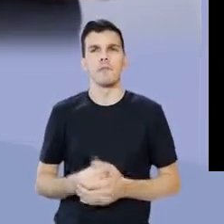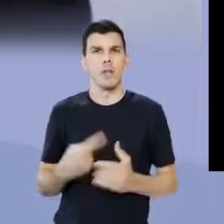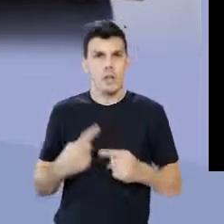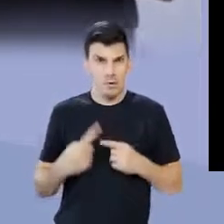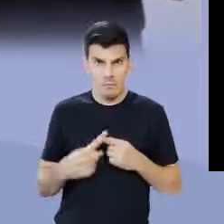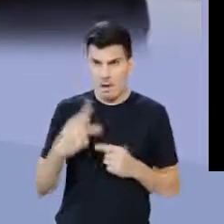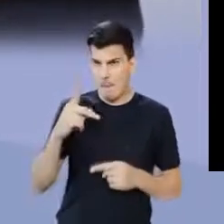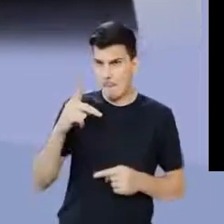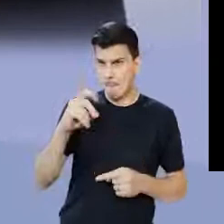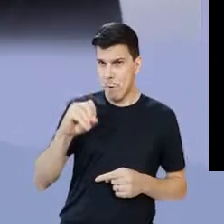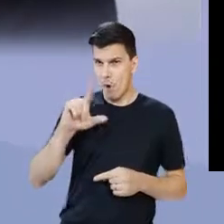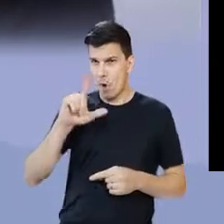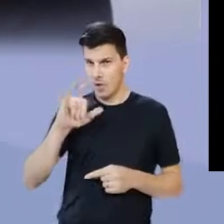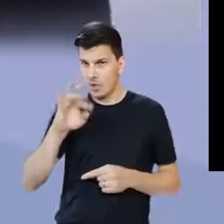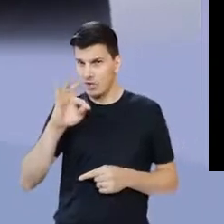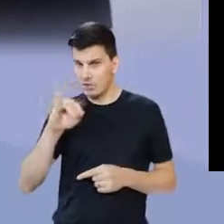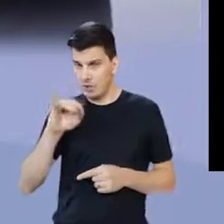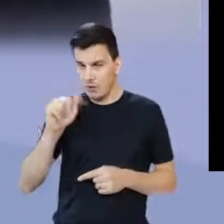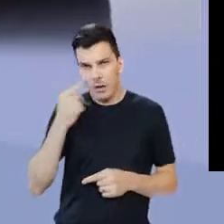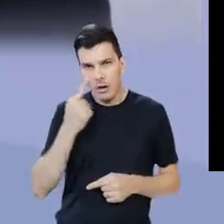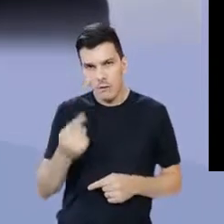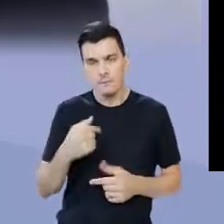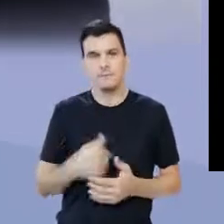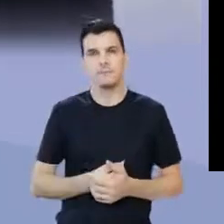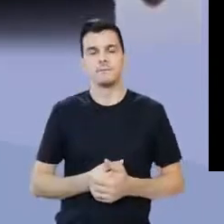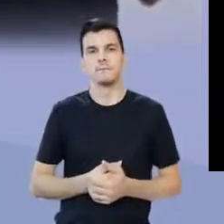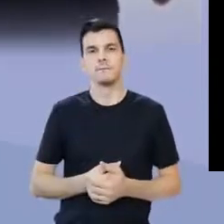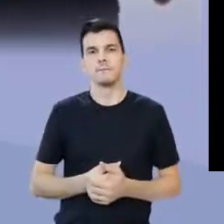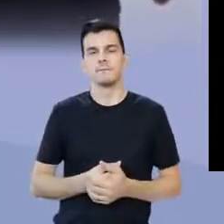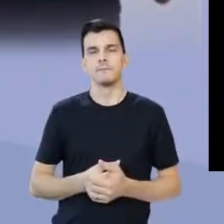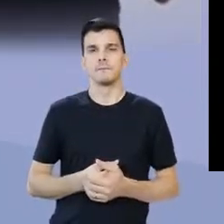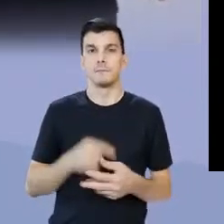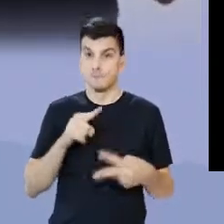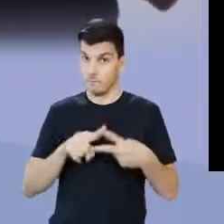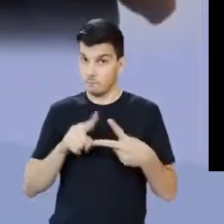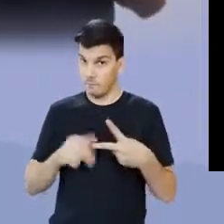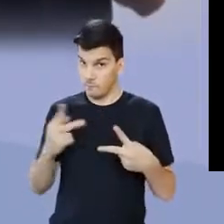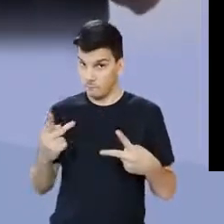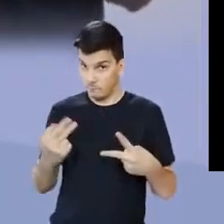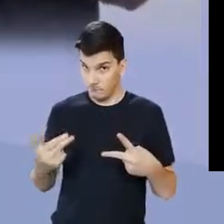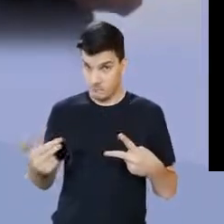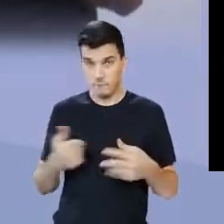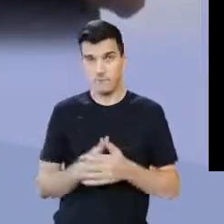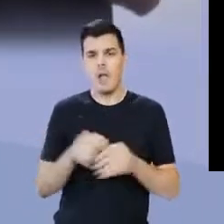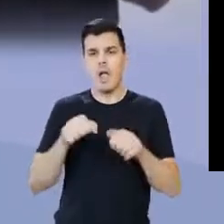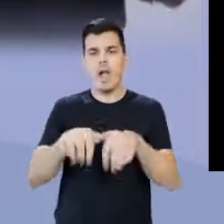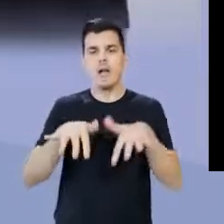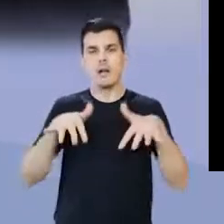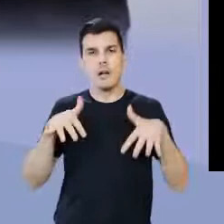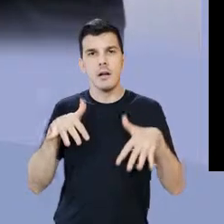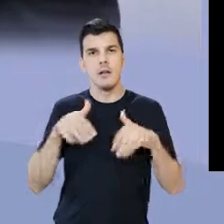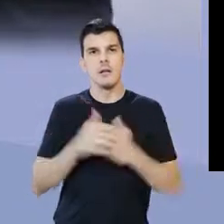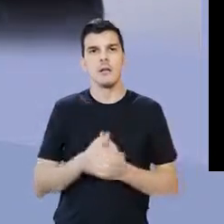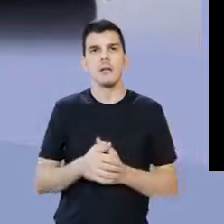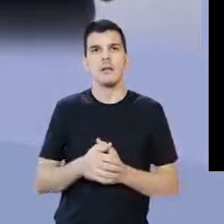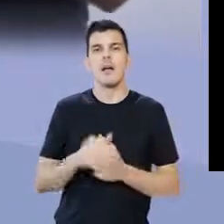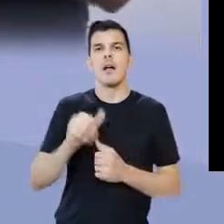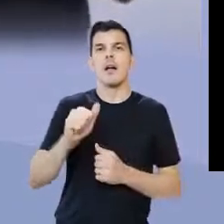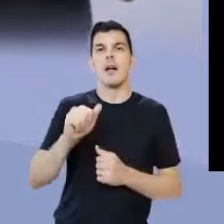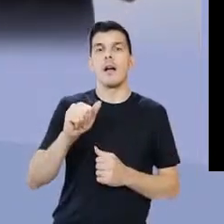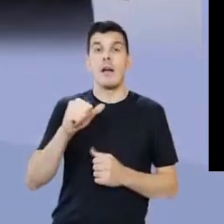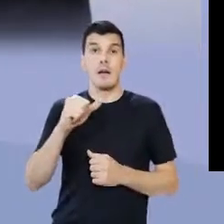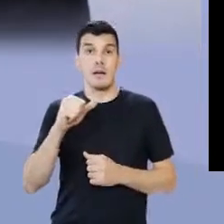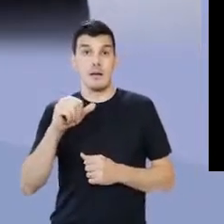agora. Cuidado. Eu tenho 2 reis de Arquia. Eu tenho uma assembleia chamada de